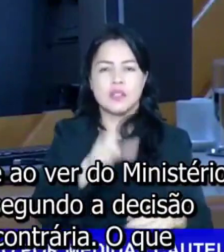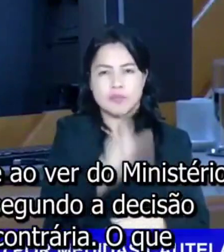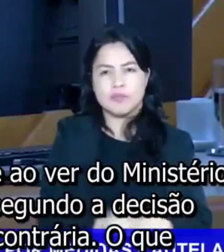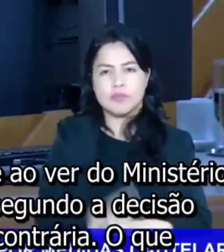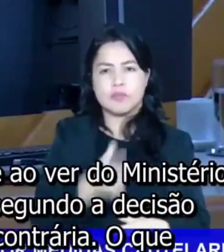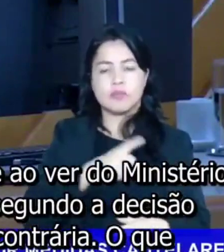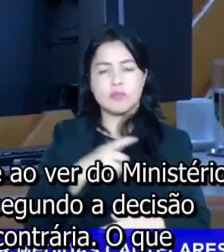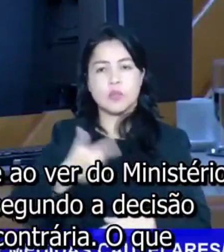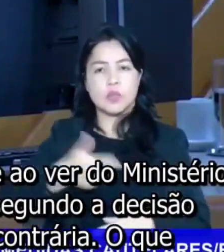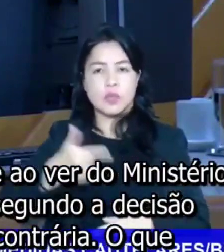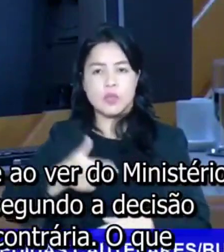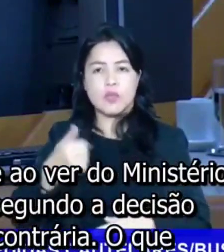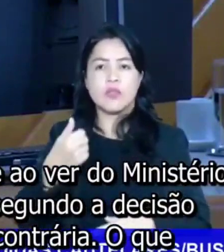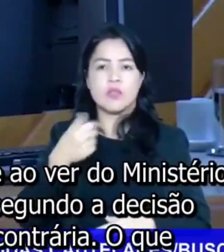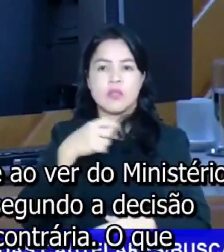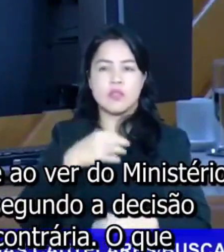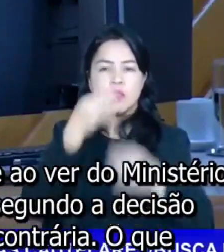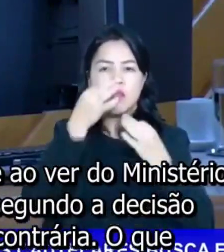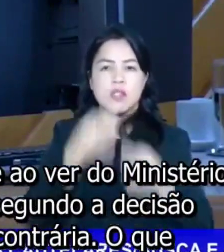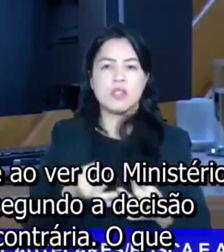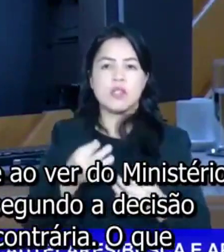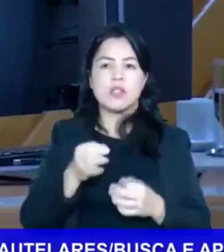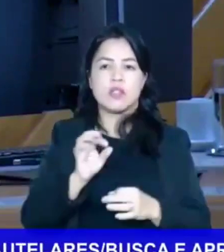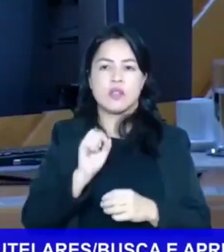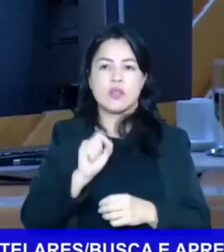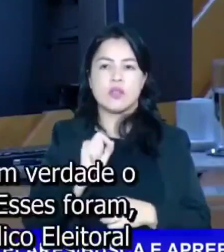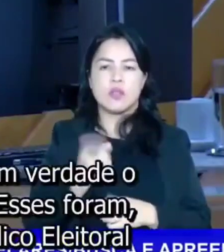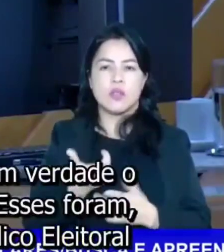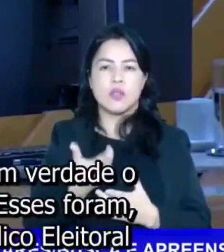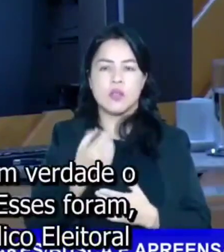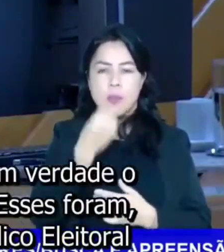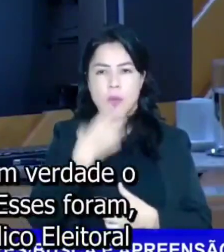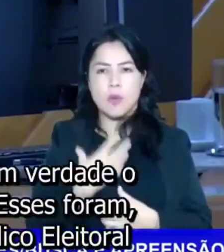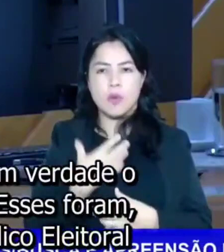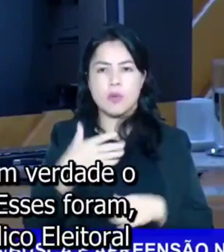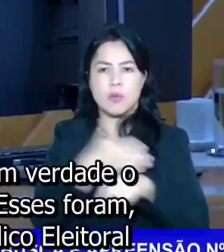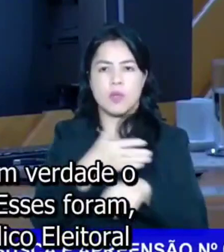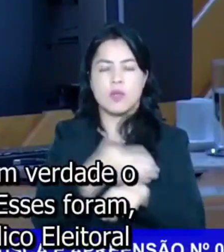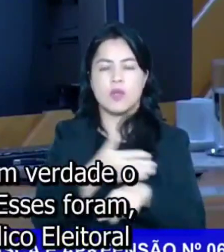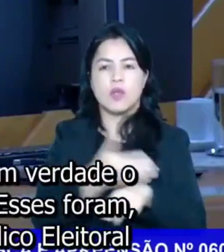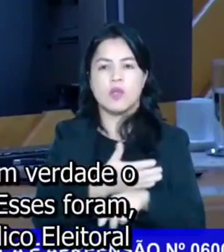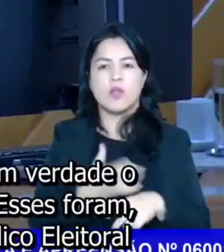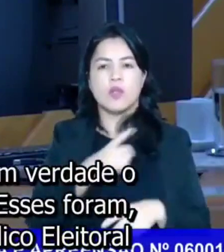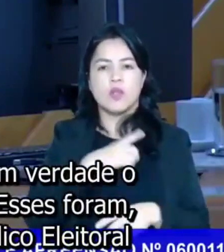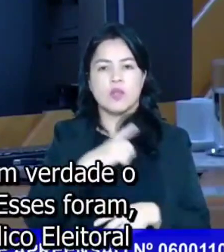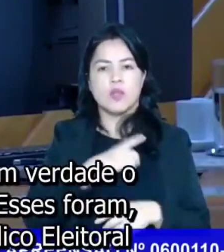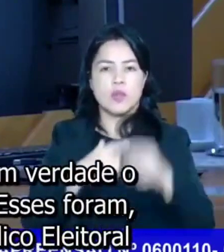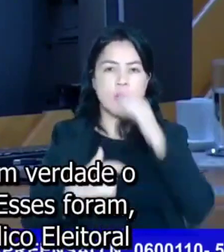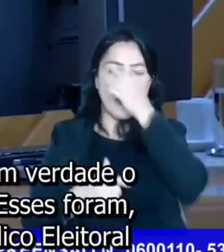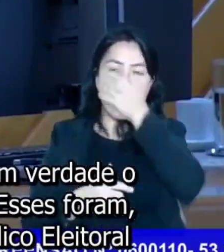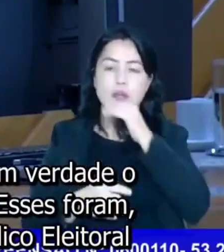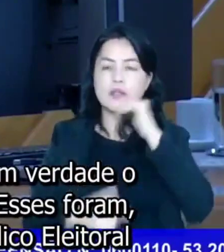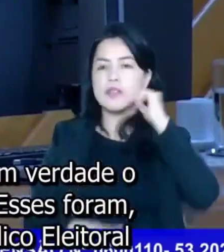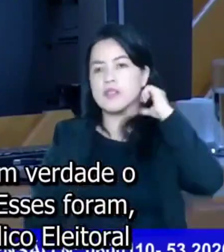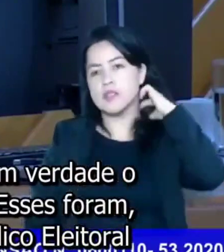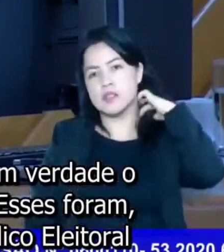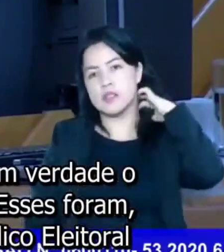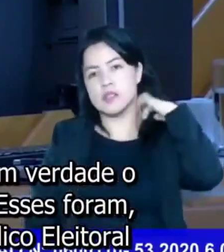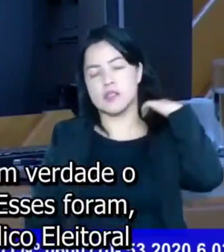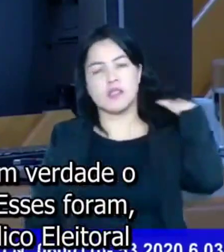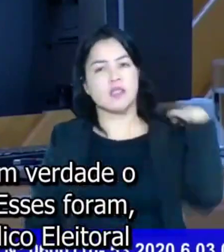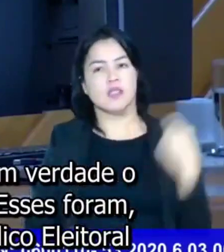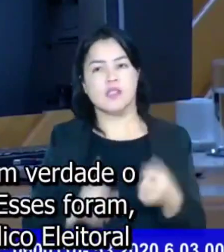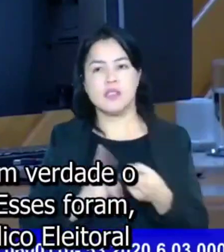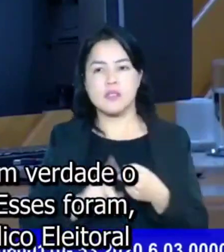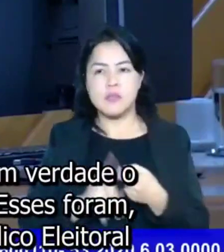a necessidade de intimação da parte contrária, o que, em boa parte das razões, transborda e